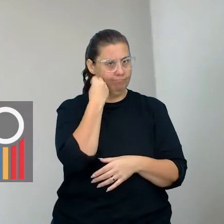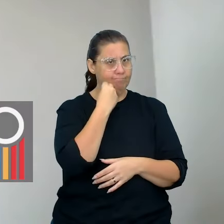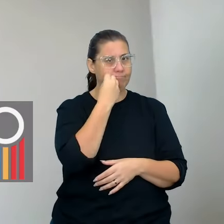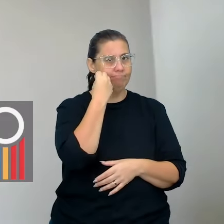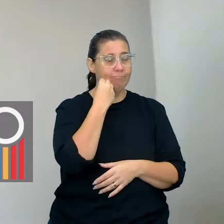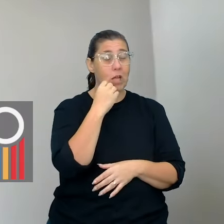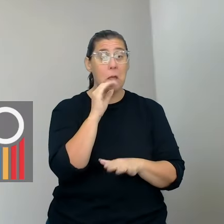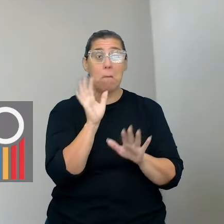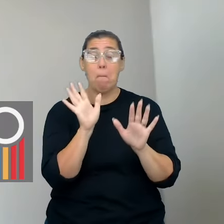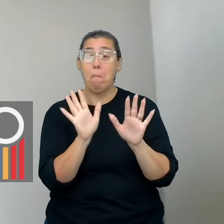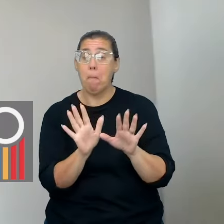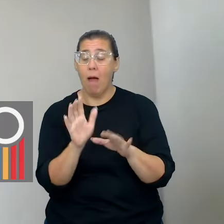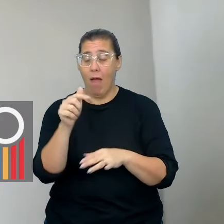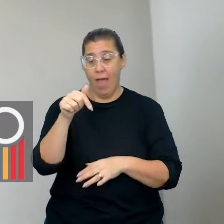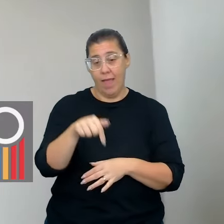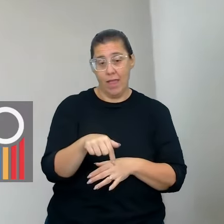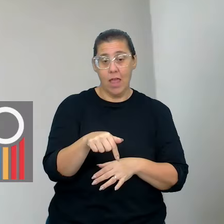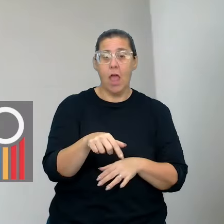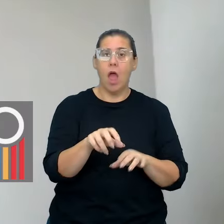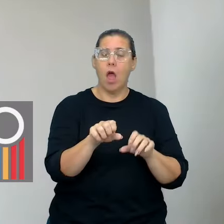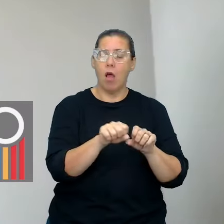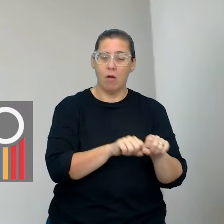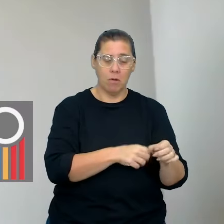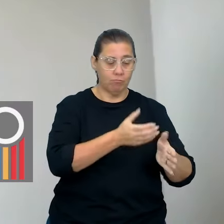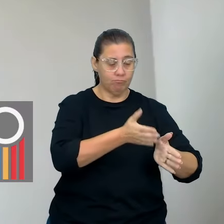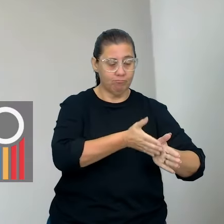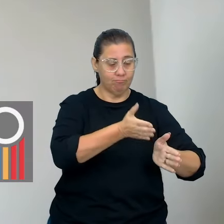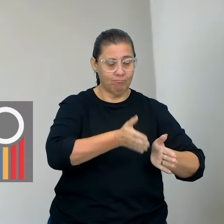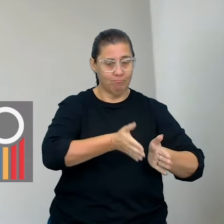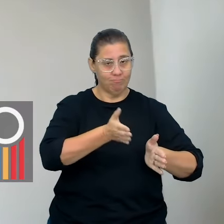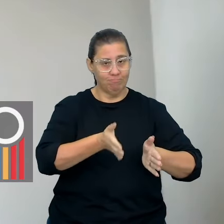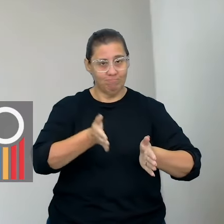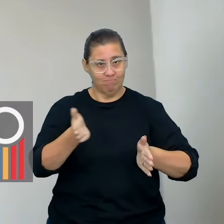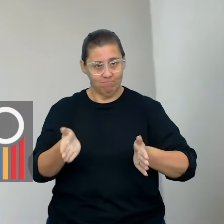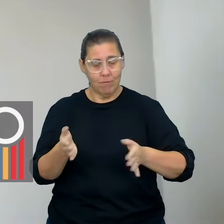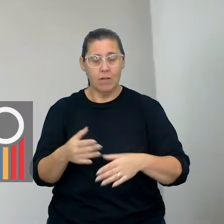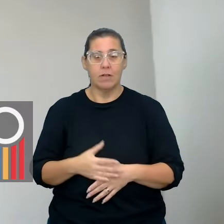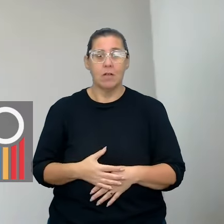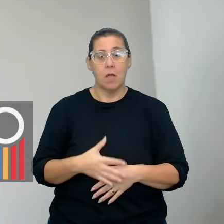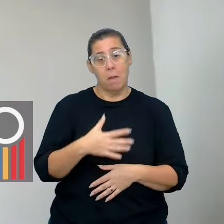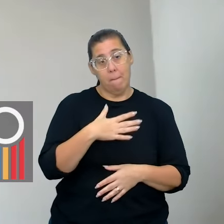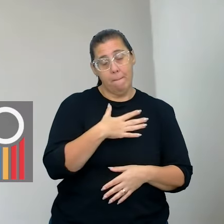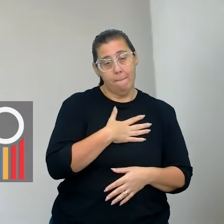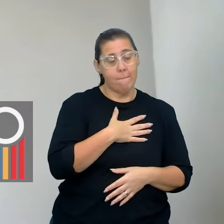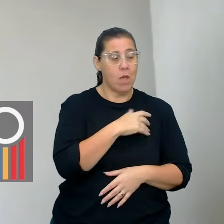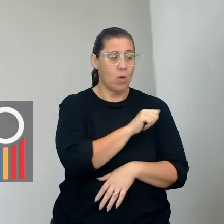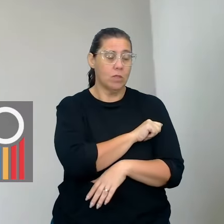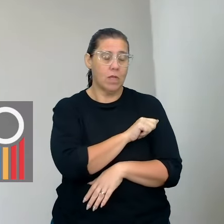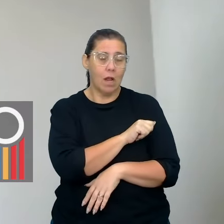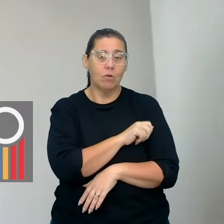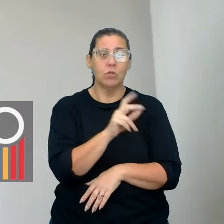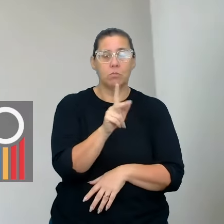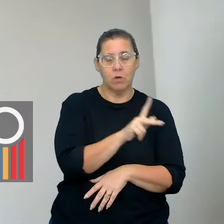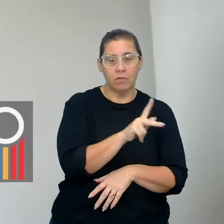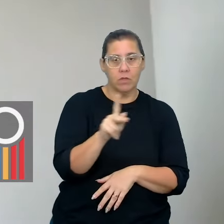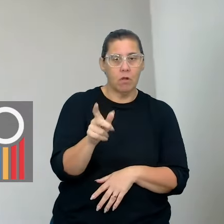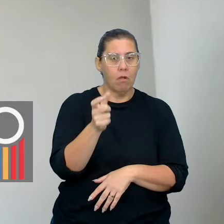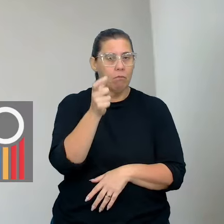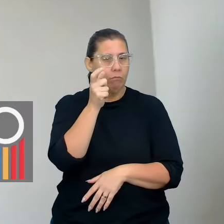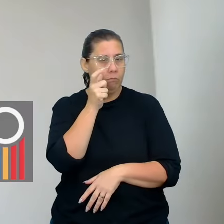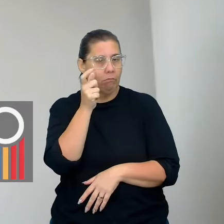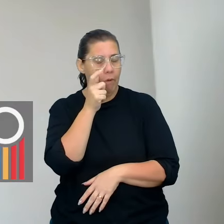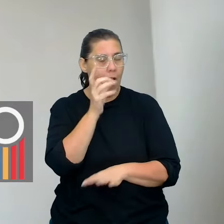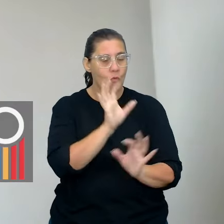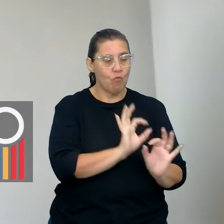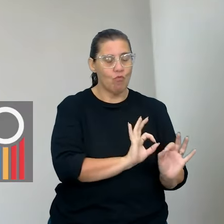experiências. Só que, como aqui é uma formação de etapa, e os meus formadores, né, os formadores, professores que vão